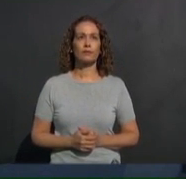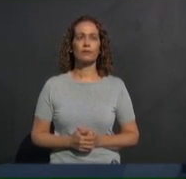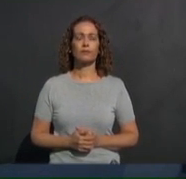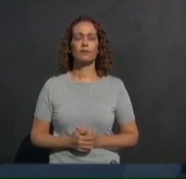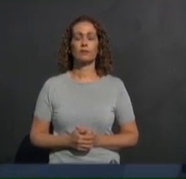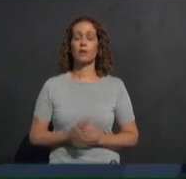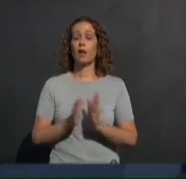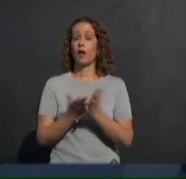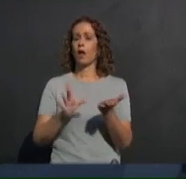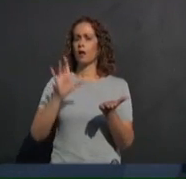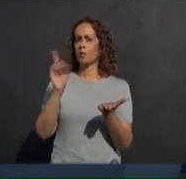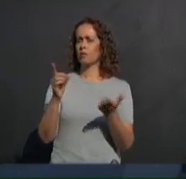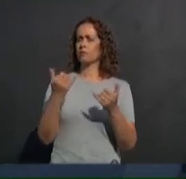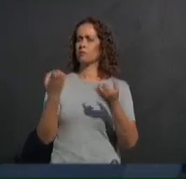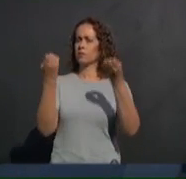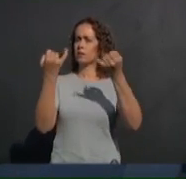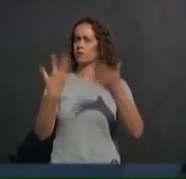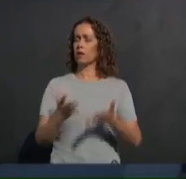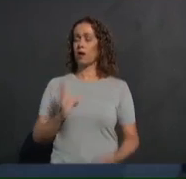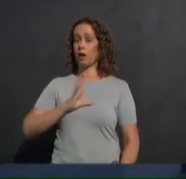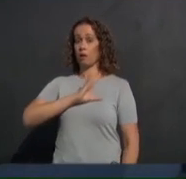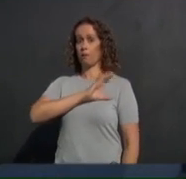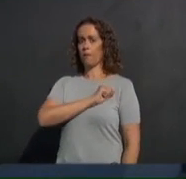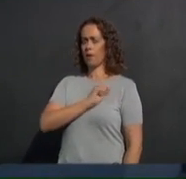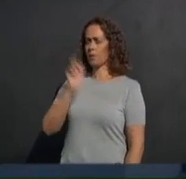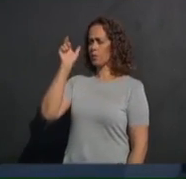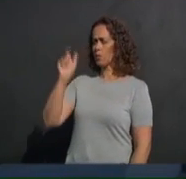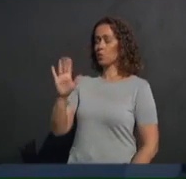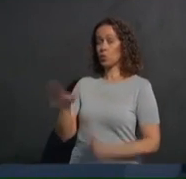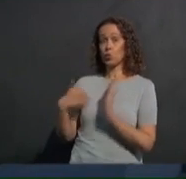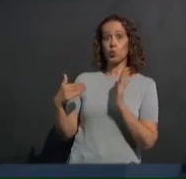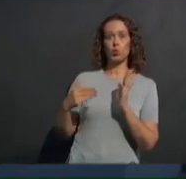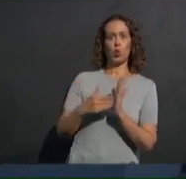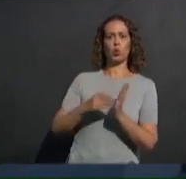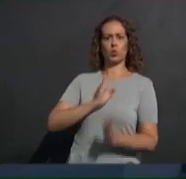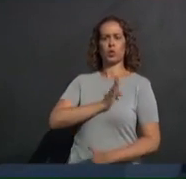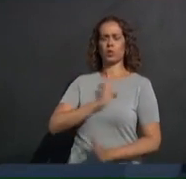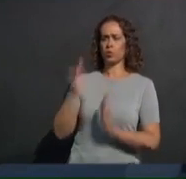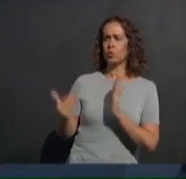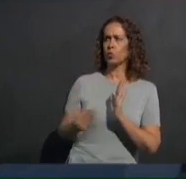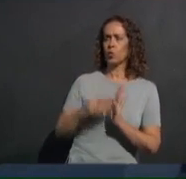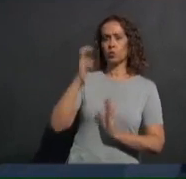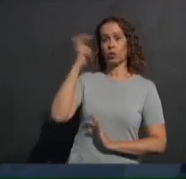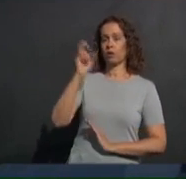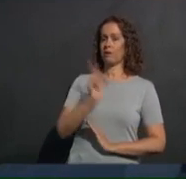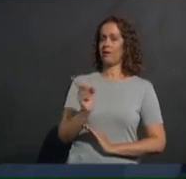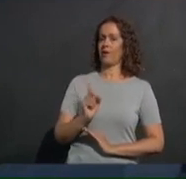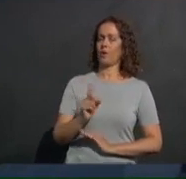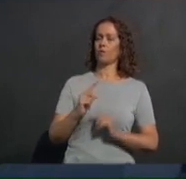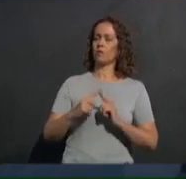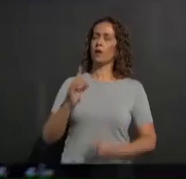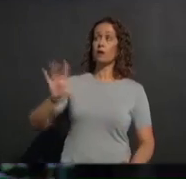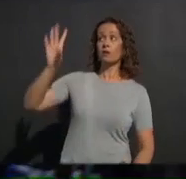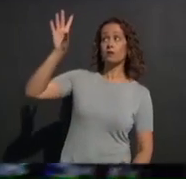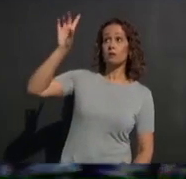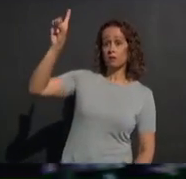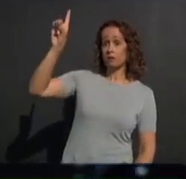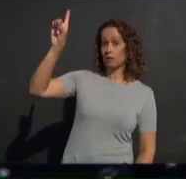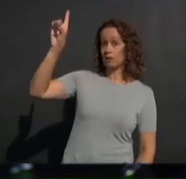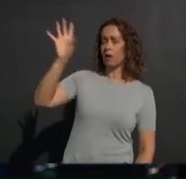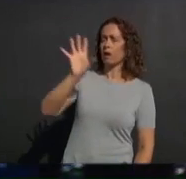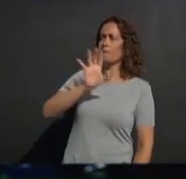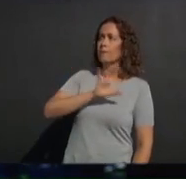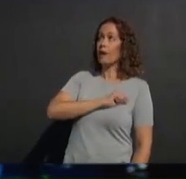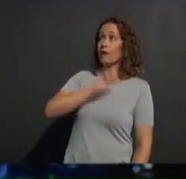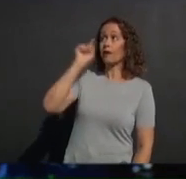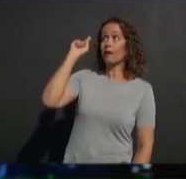todo o teu coração. A Bíblia não diz amarás você mesmo de todo o teu coração, de todo entendimento. Mas a Bíblia diz amarás o Senhor teu Deus.